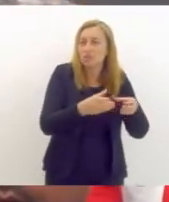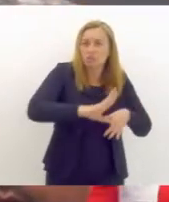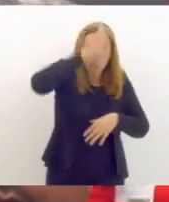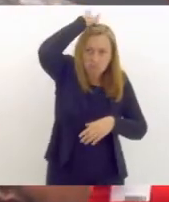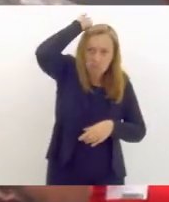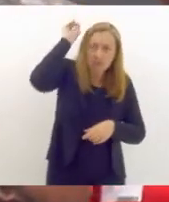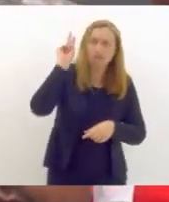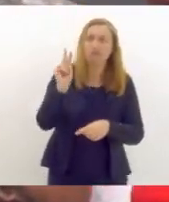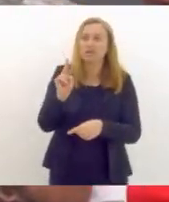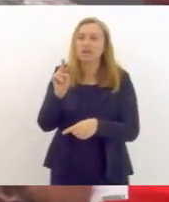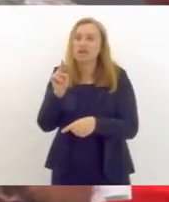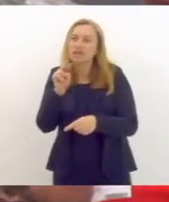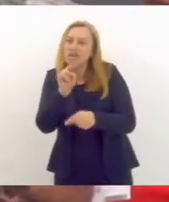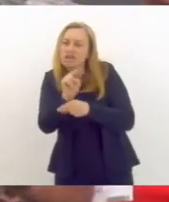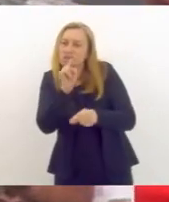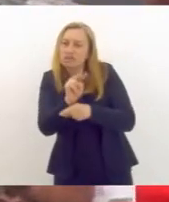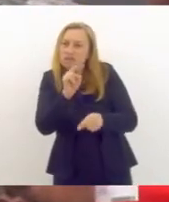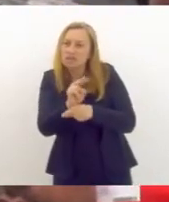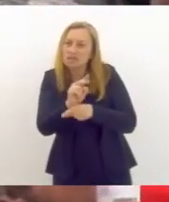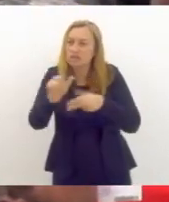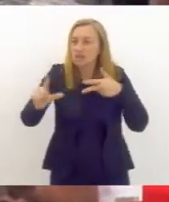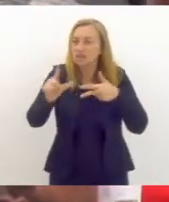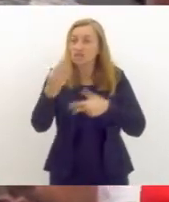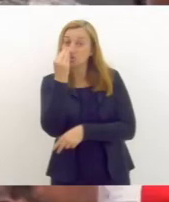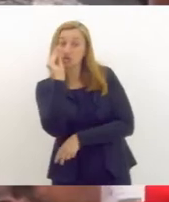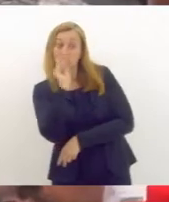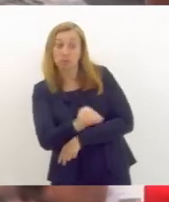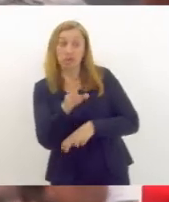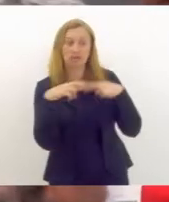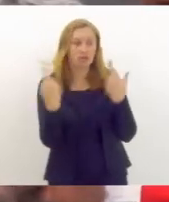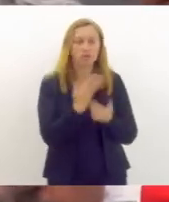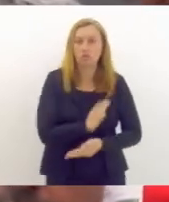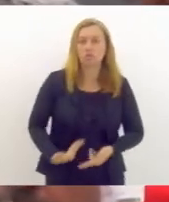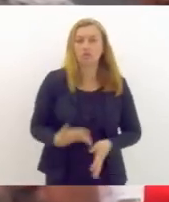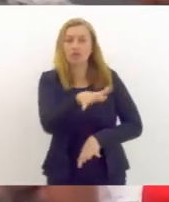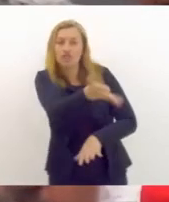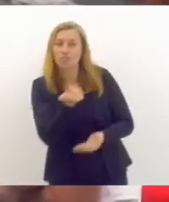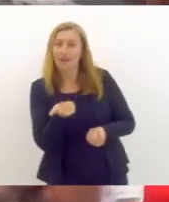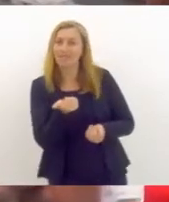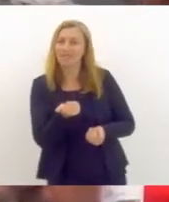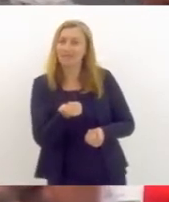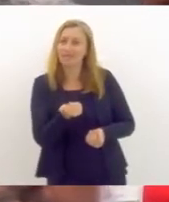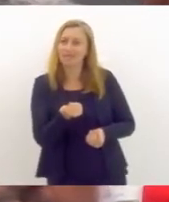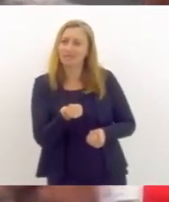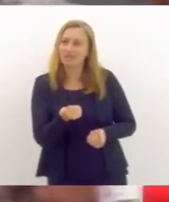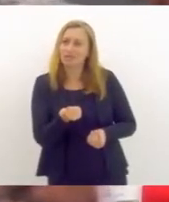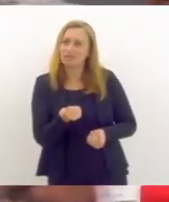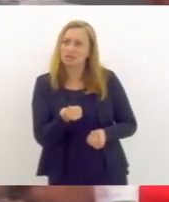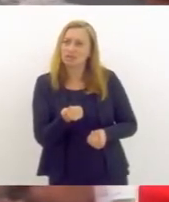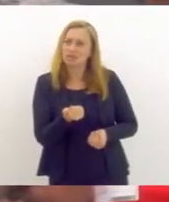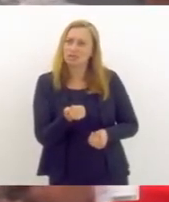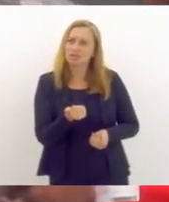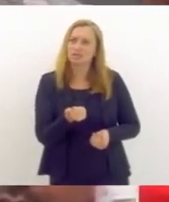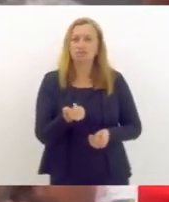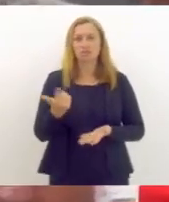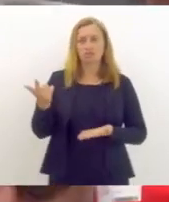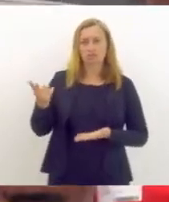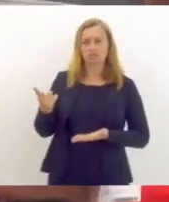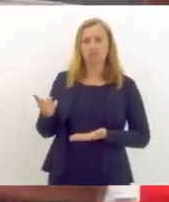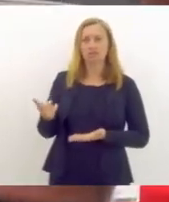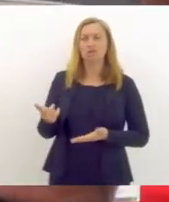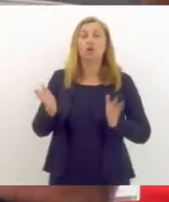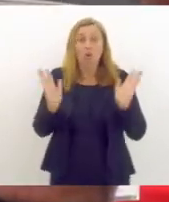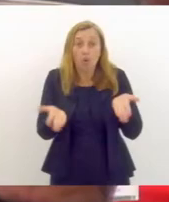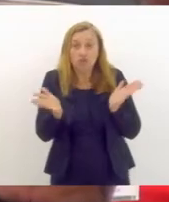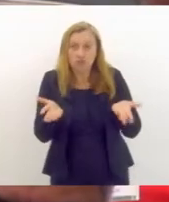fiscalizado pelo legislativo caga para uma audiência pública que foi convocada por conta do trâmite justo que você fez concordo